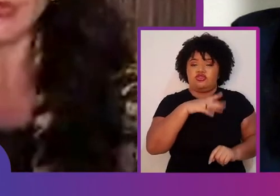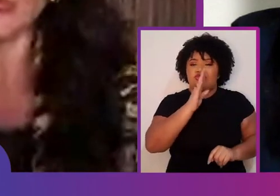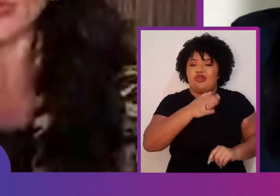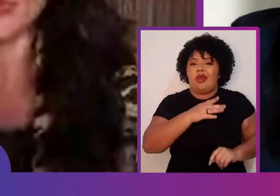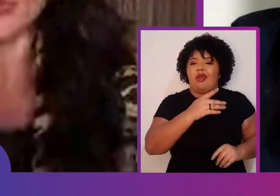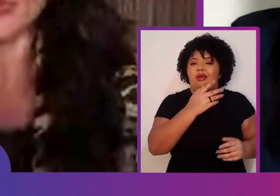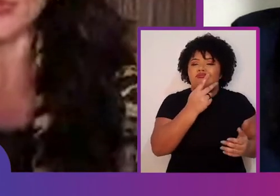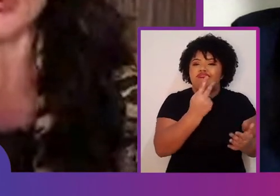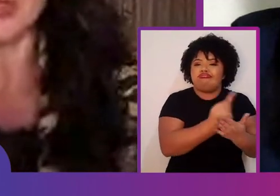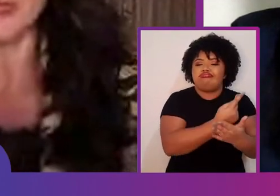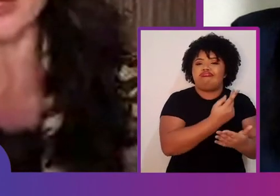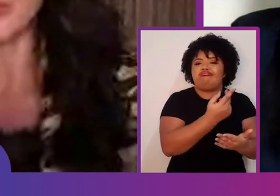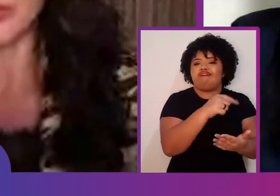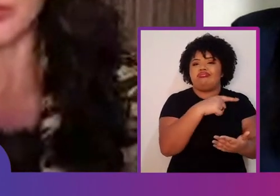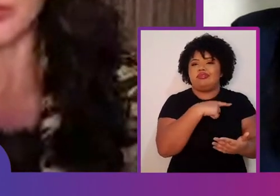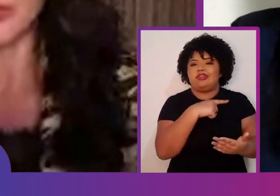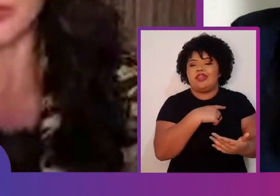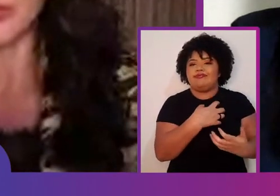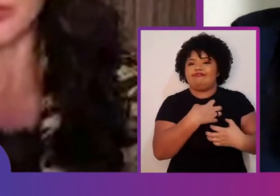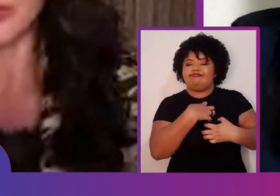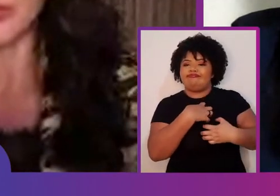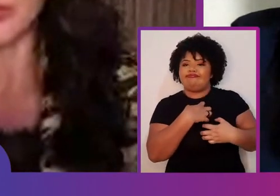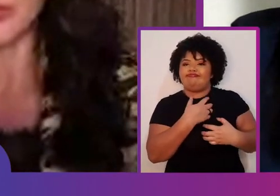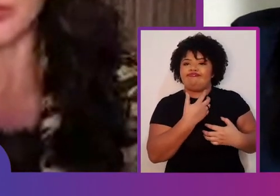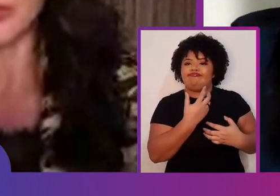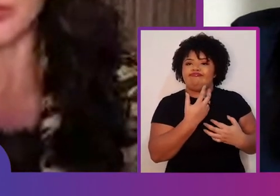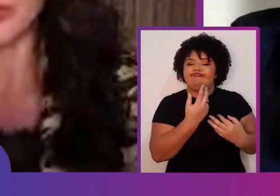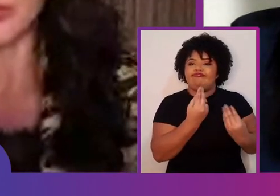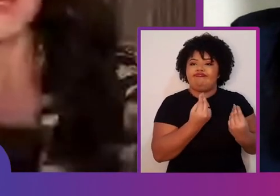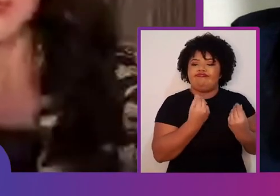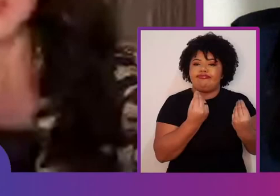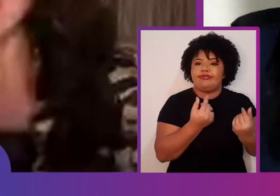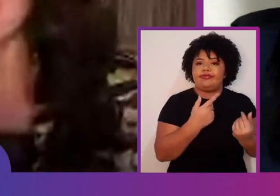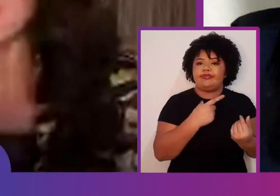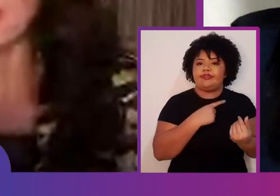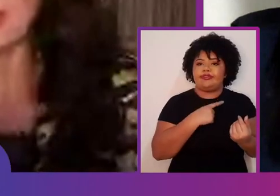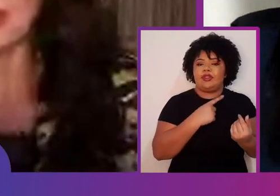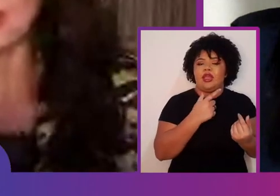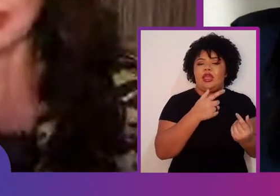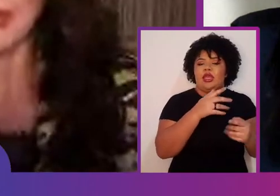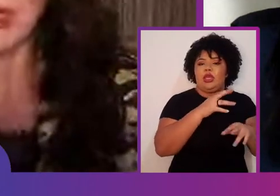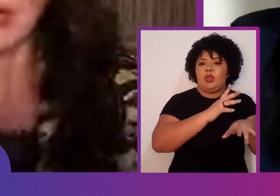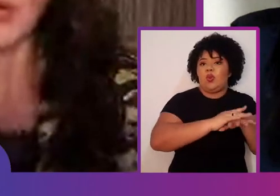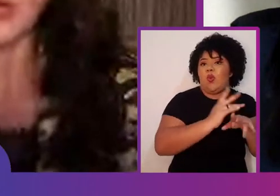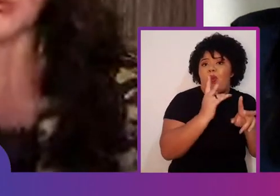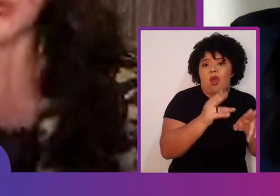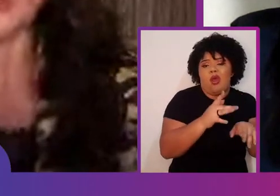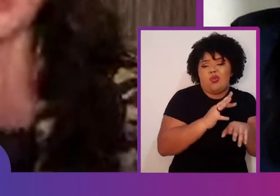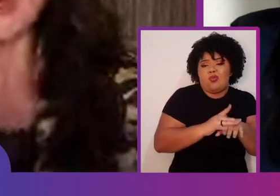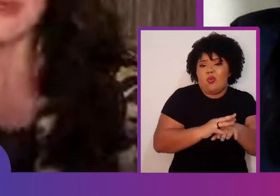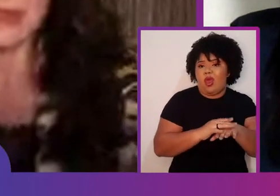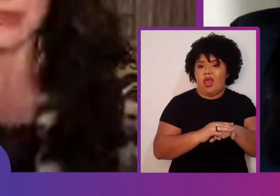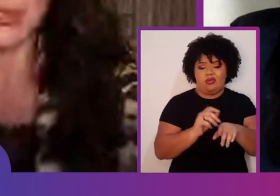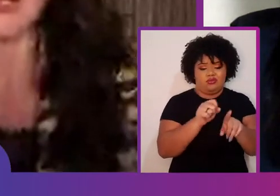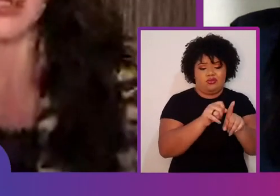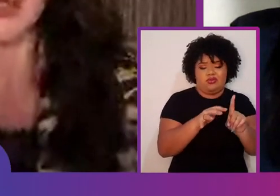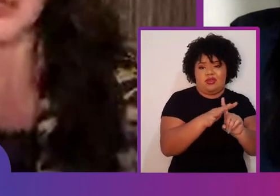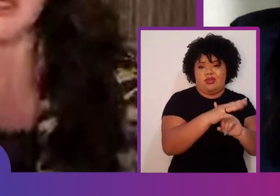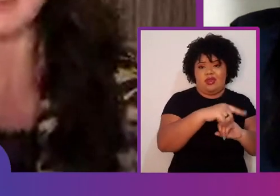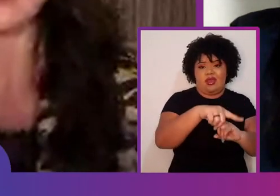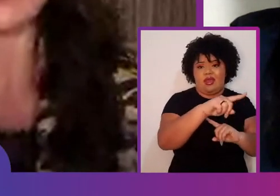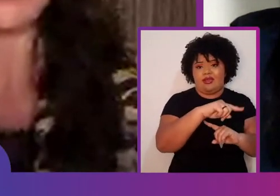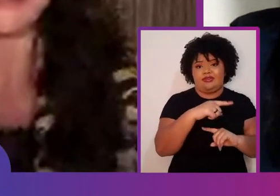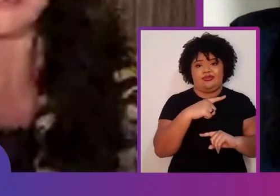eu não estou falando não só de colaboradores de grandes empresas, de pequenas empresas, mas a sociedade de modo geral. Os nossos índices